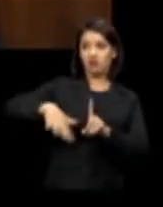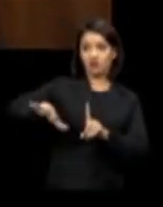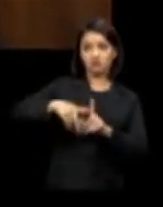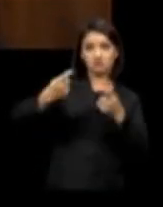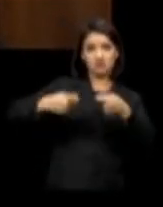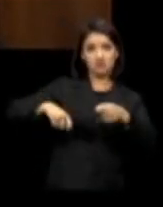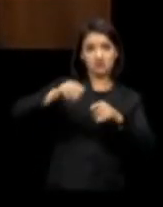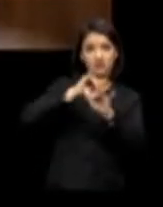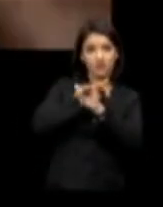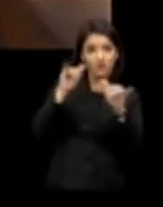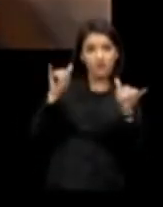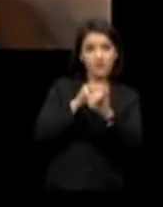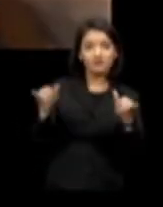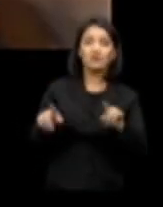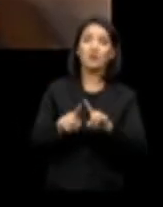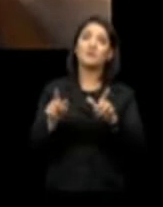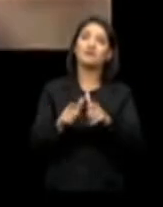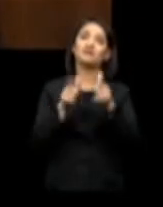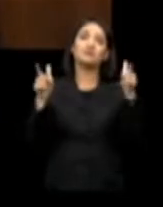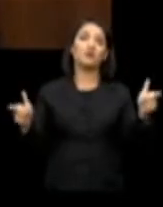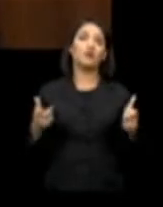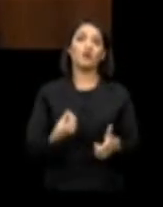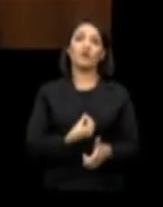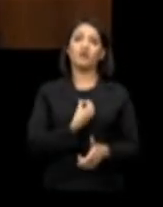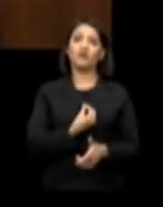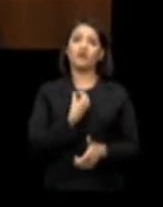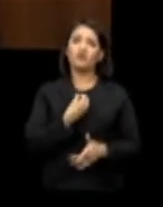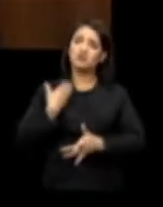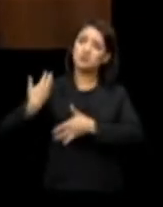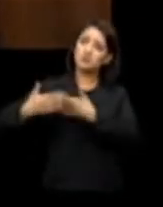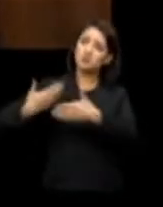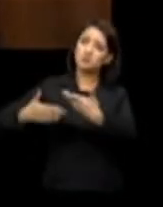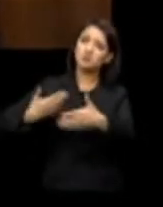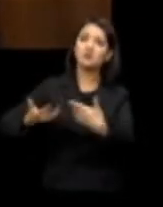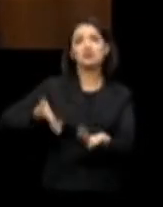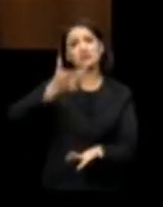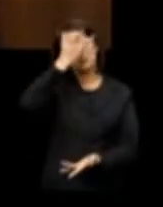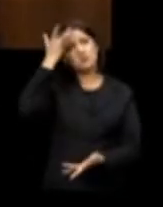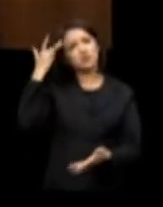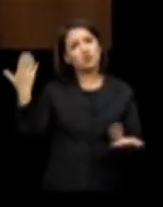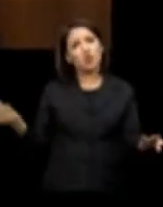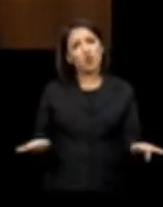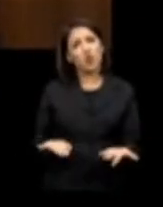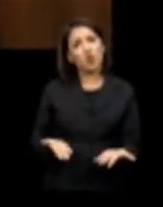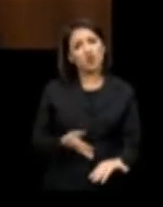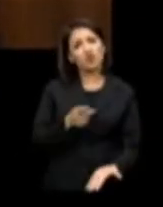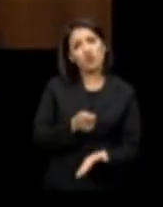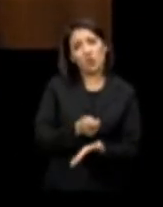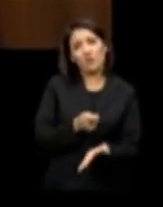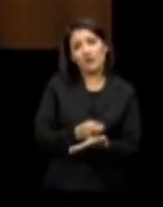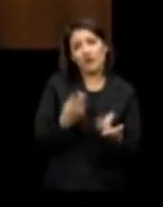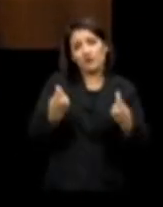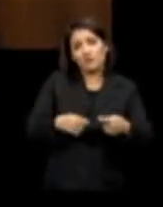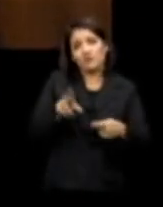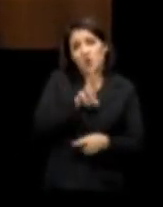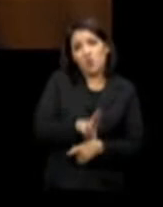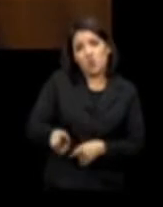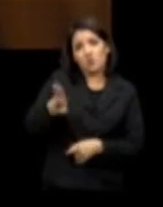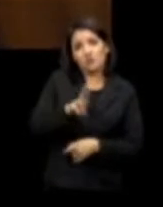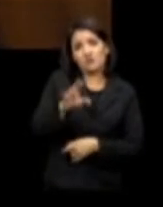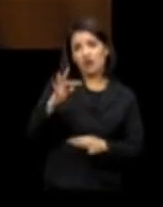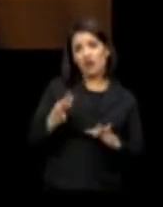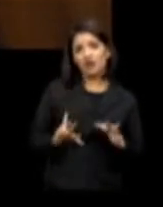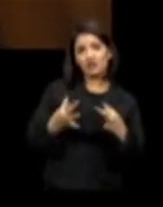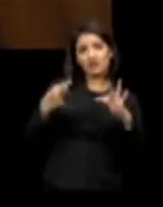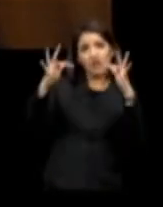Na maioria dos aspectos da vida diária, os cidadãos são hoje obrigados a utilizar as novas tecnologias para